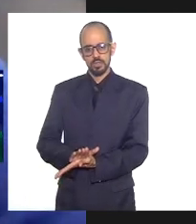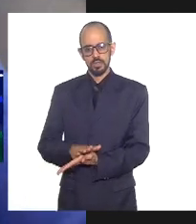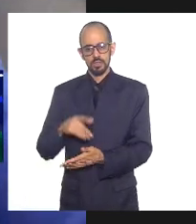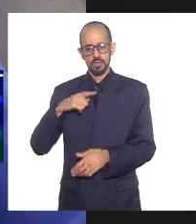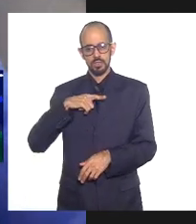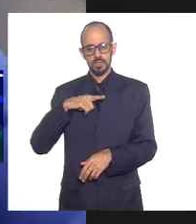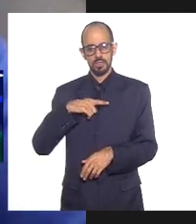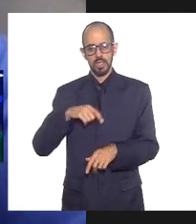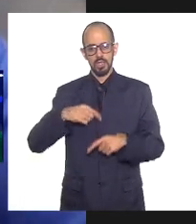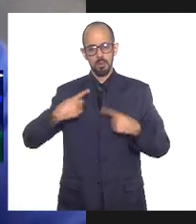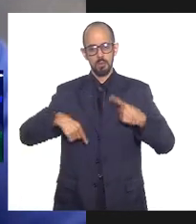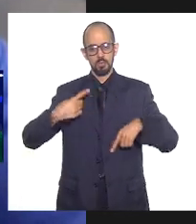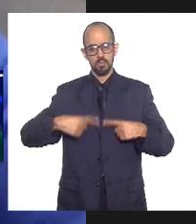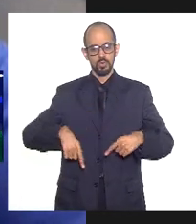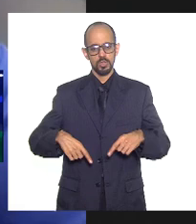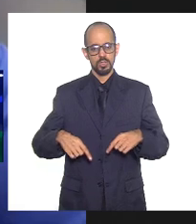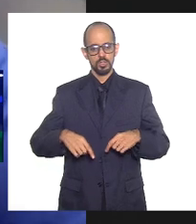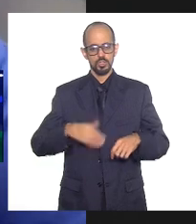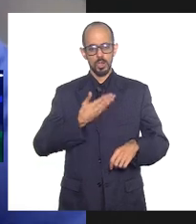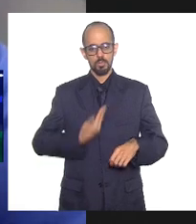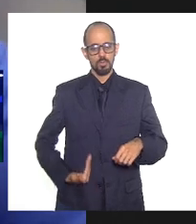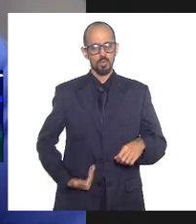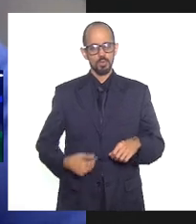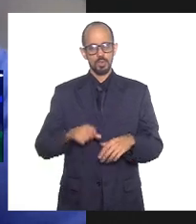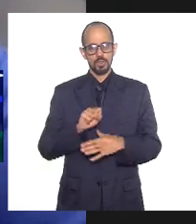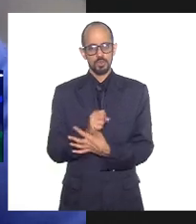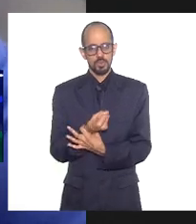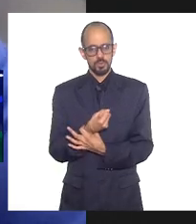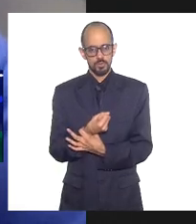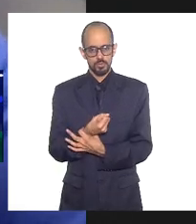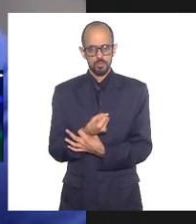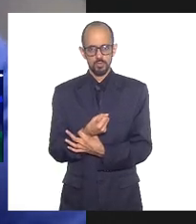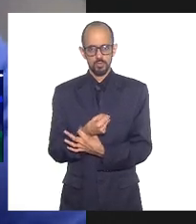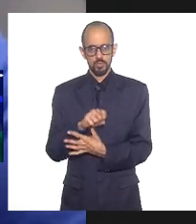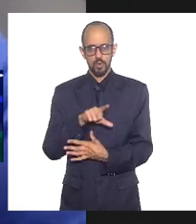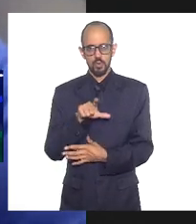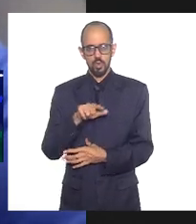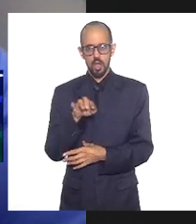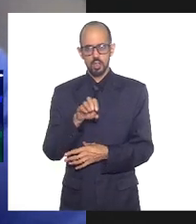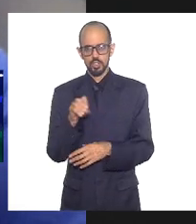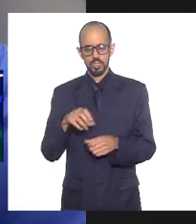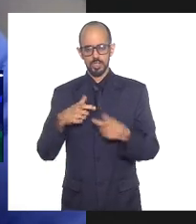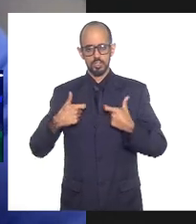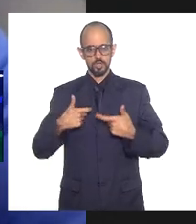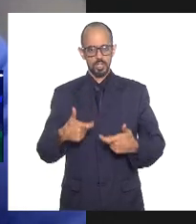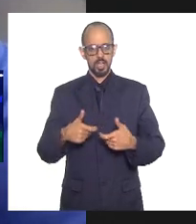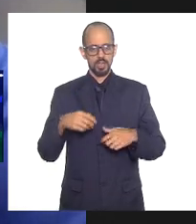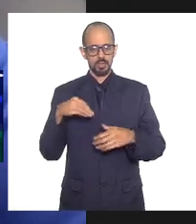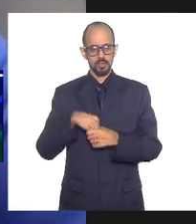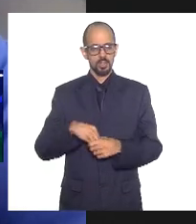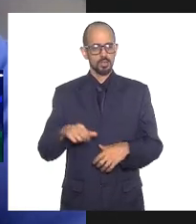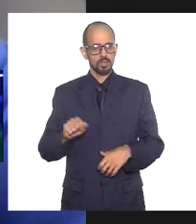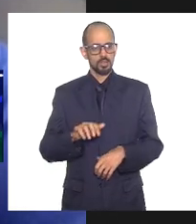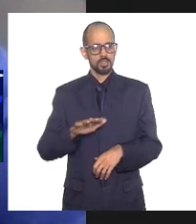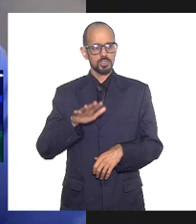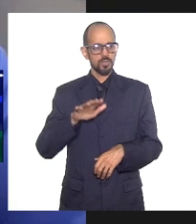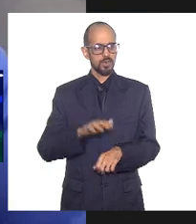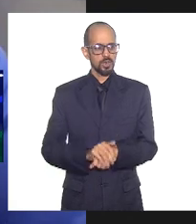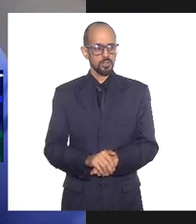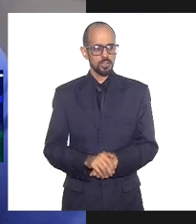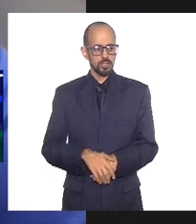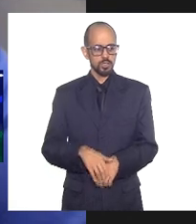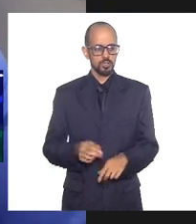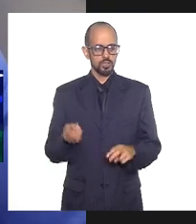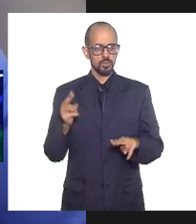de segurança que vai apostar numa lógica bélica dentro da favela da periferia. Apreenderam